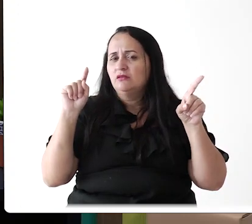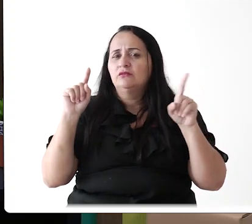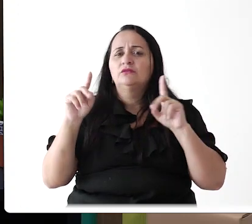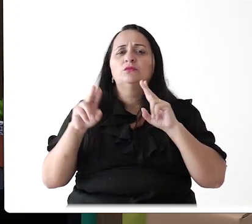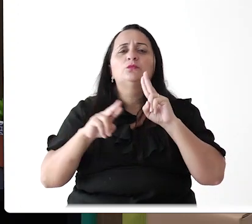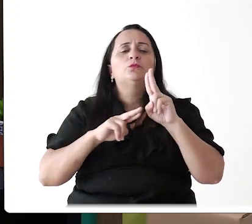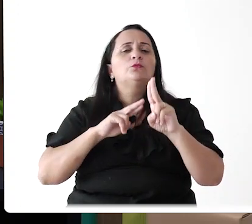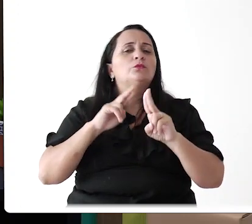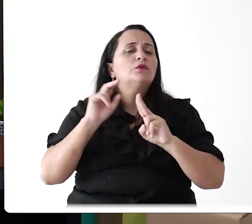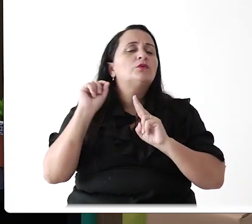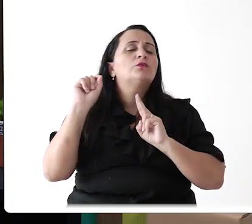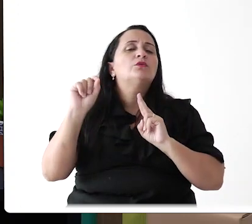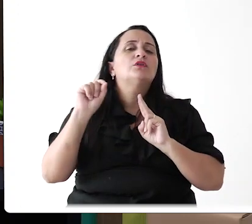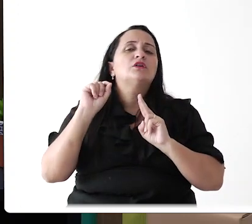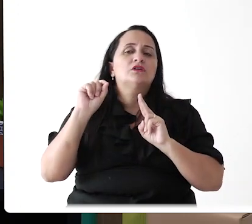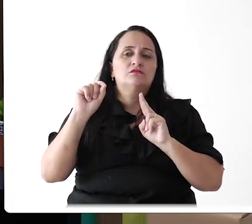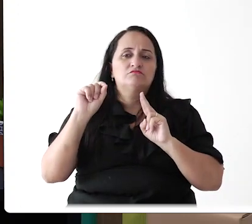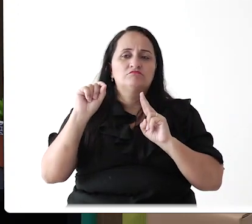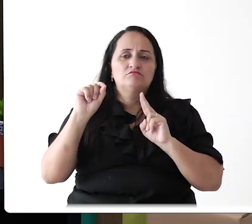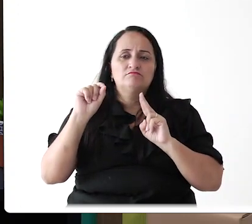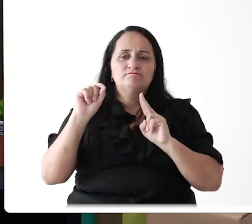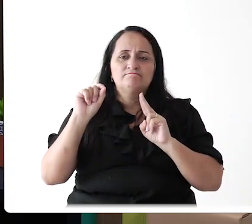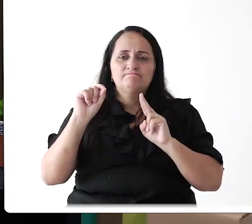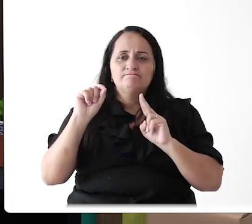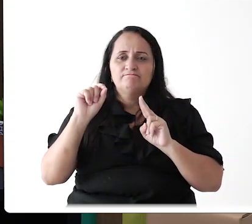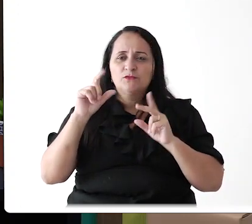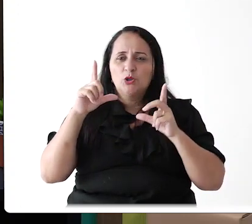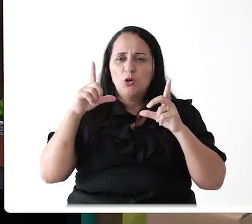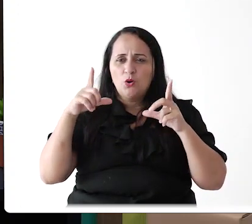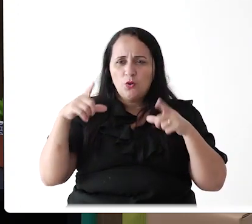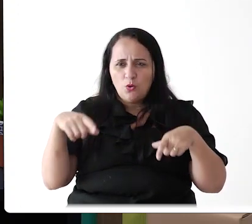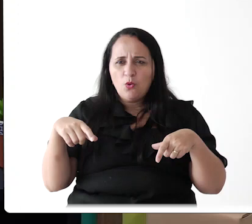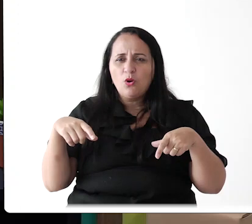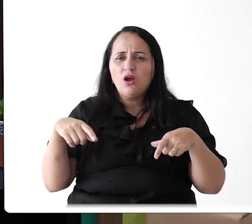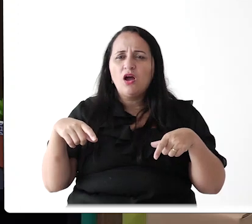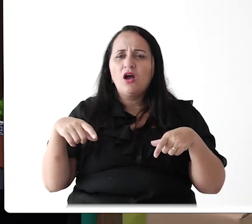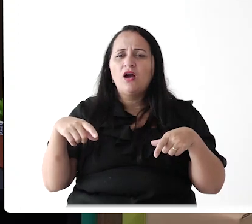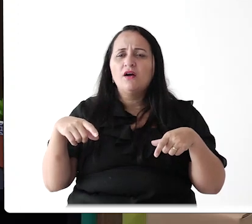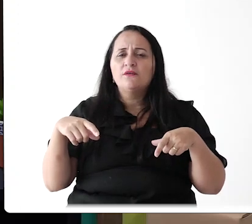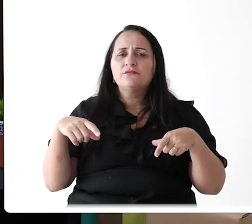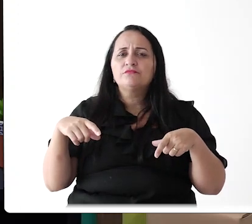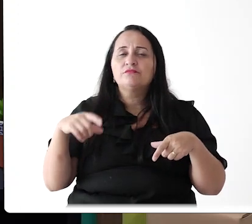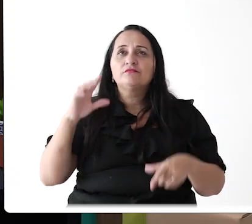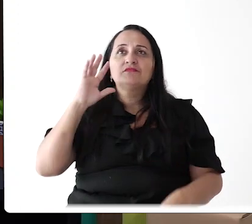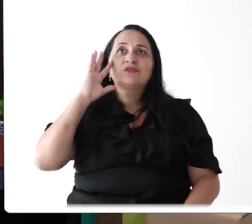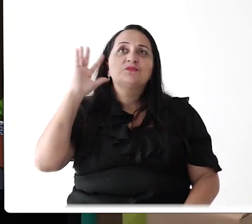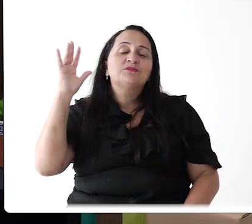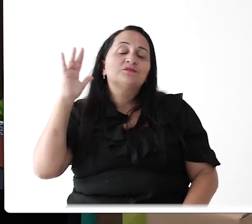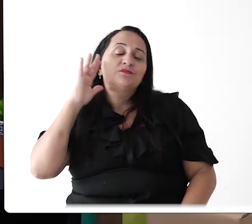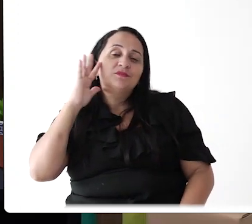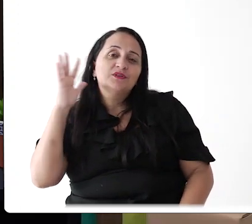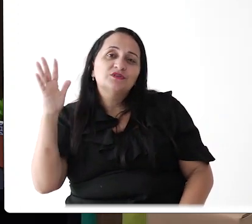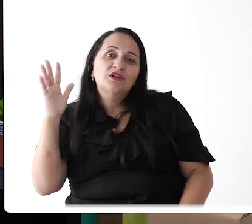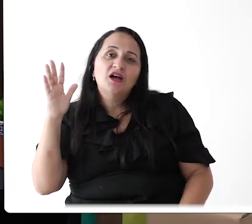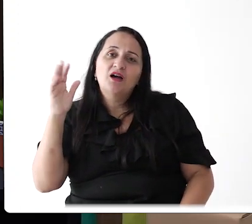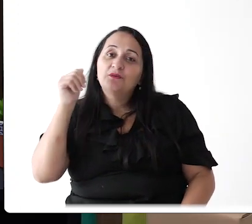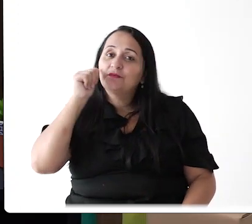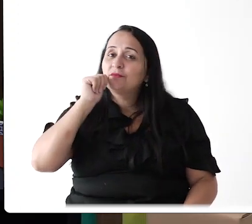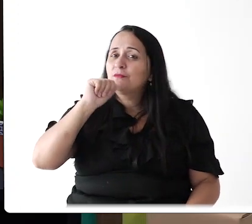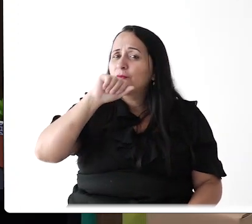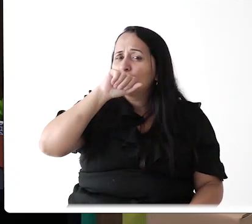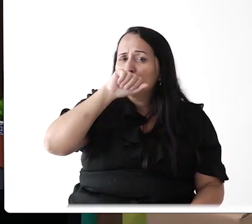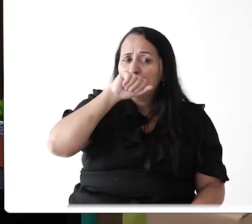uma relação de lugar. Lá é o imaginário dessa mamãe, né? Que indicou